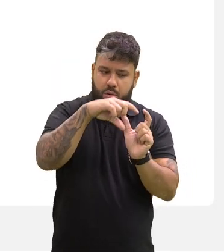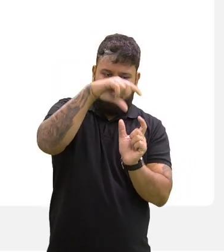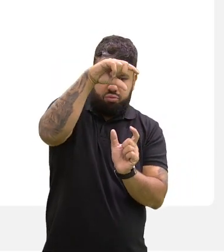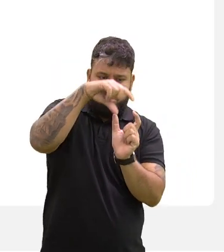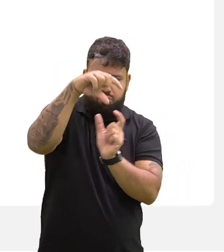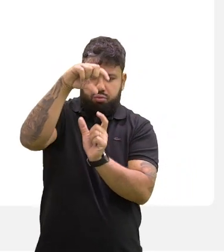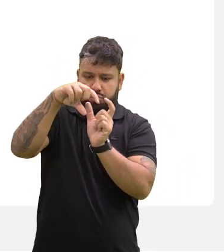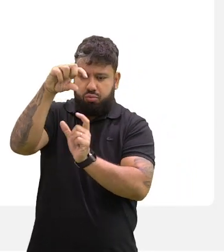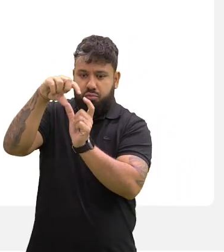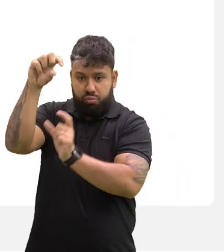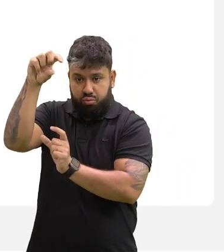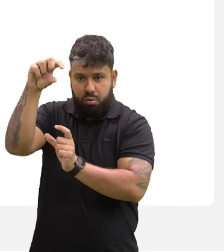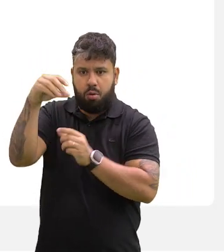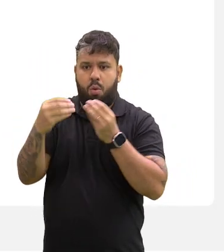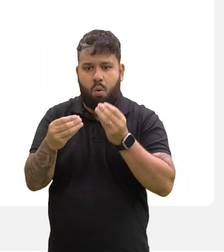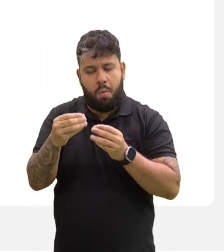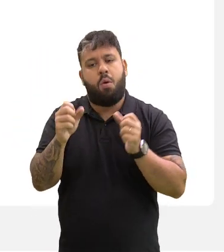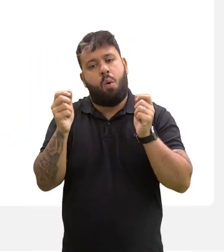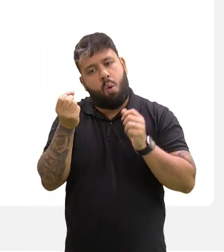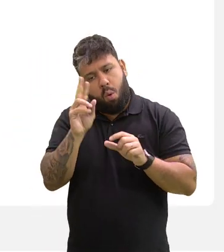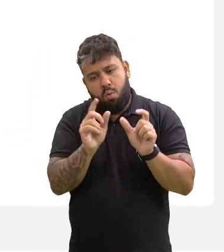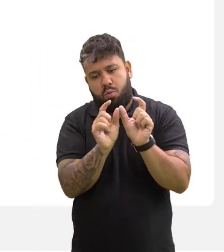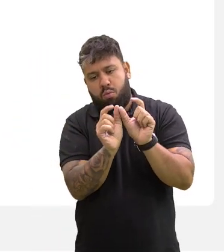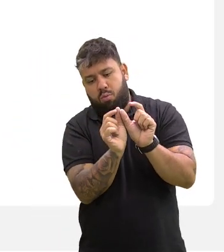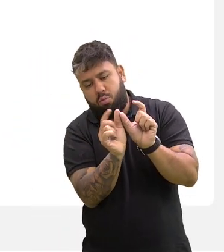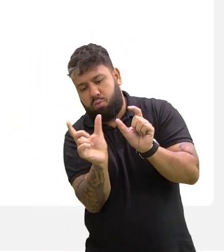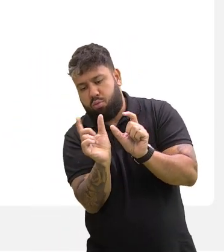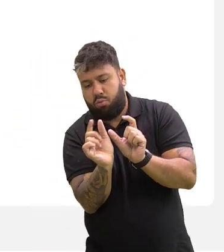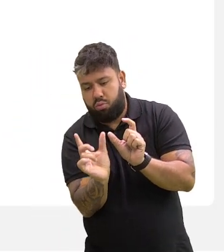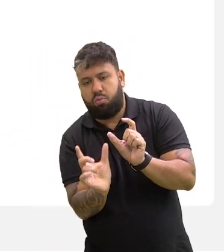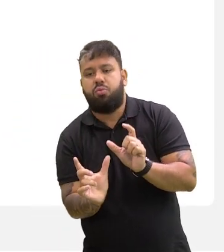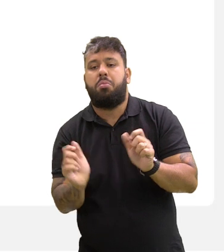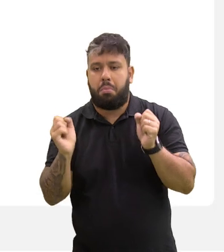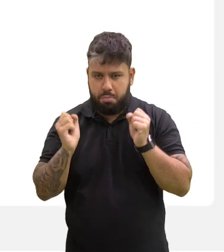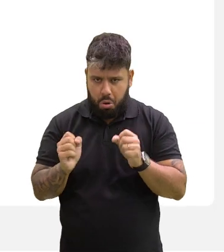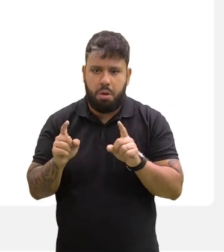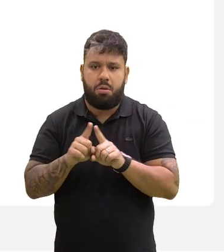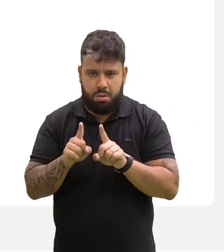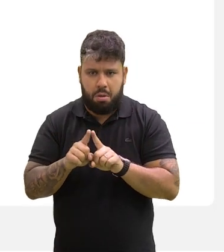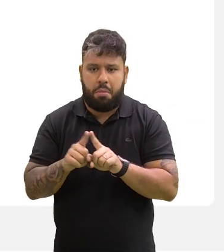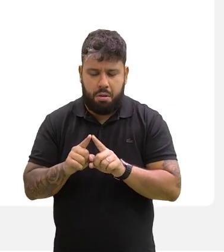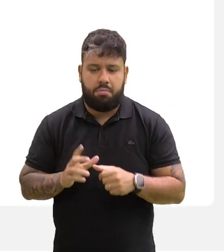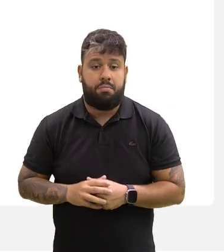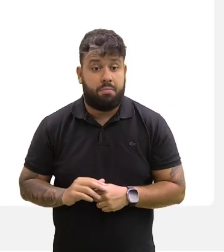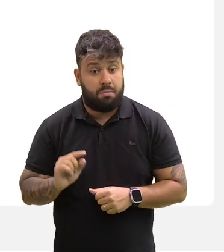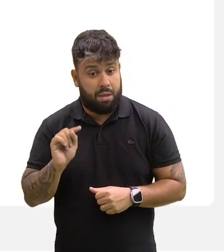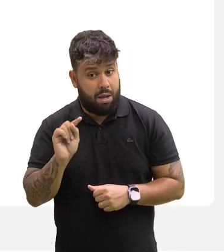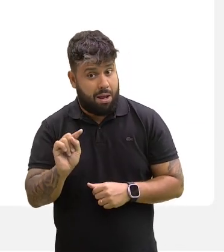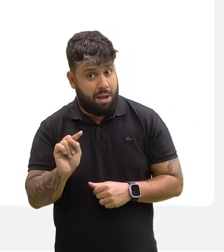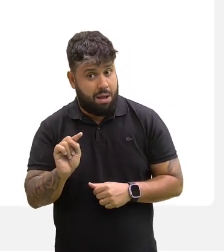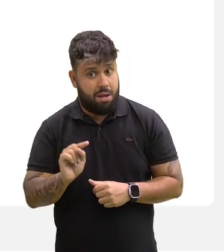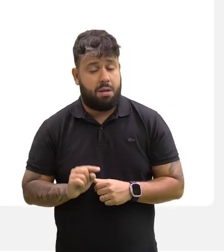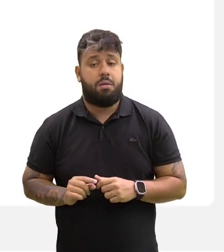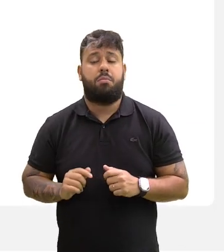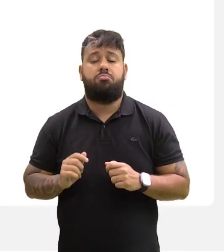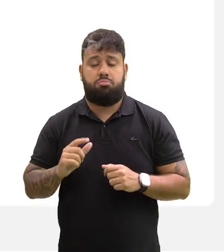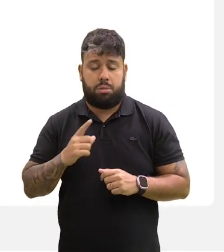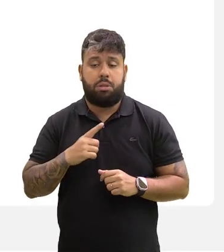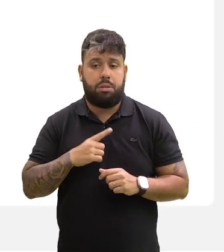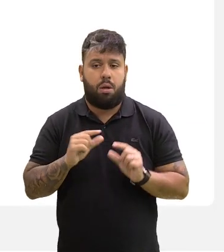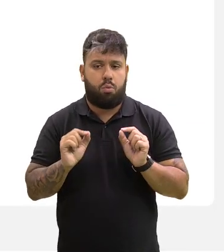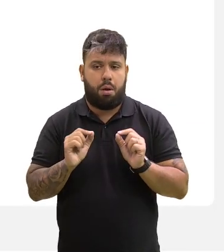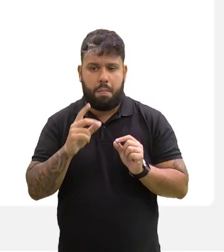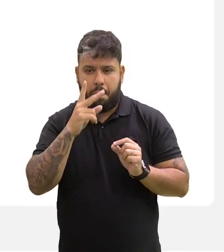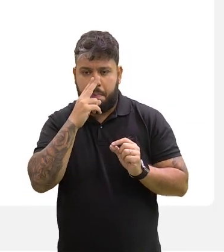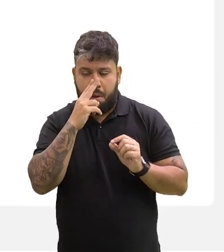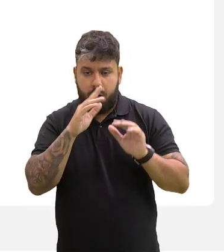na forma horizontal ou na forma vertical. Também eu posso dizer que nessa representação nós temos uma proporcionalidade